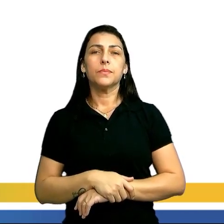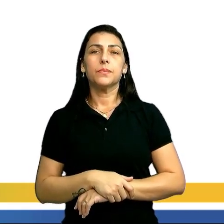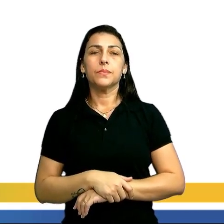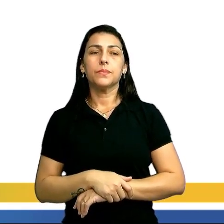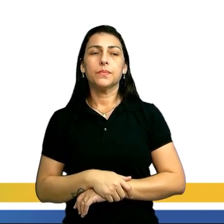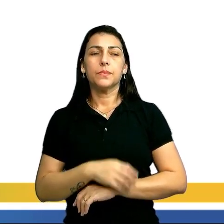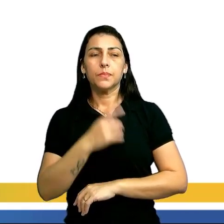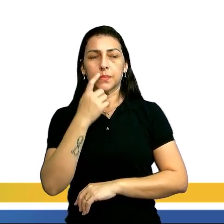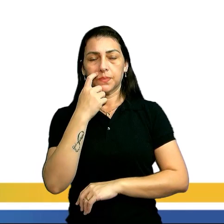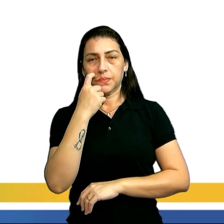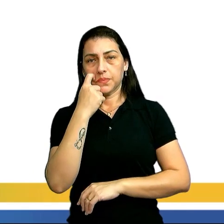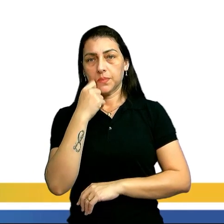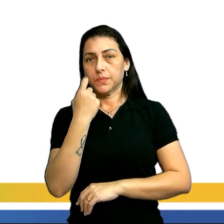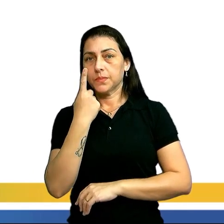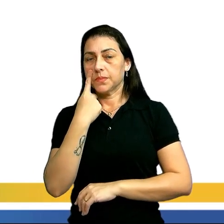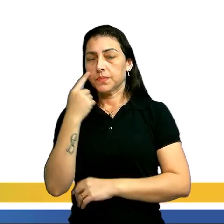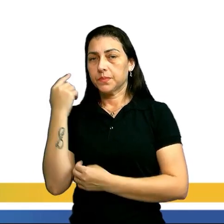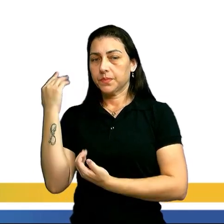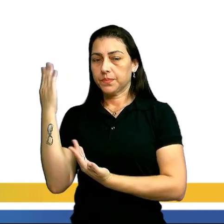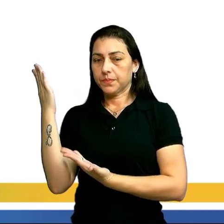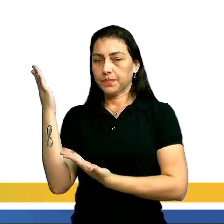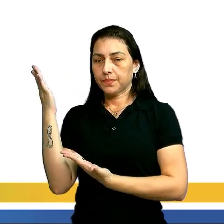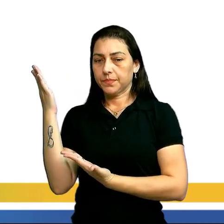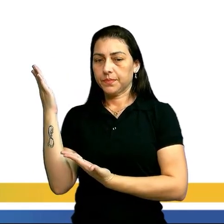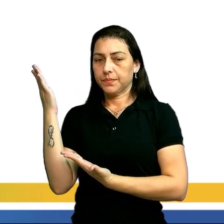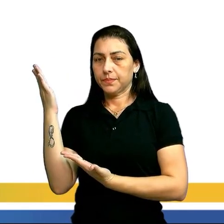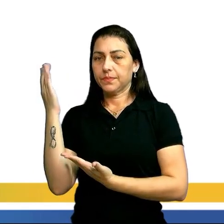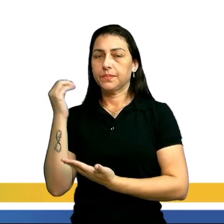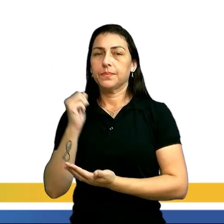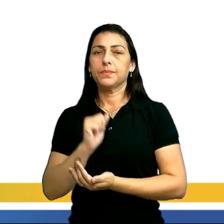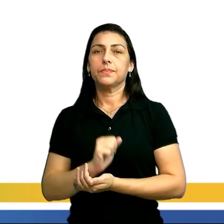seguir. Então, olha aí.